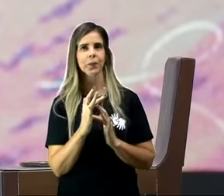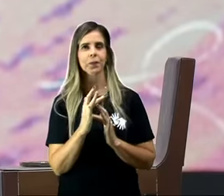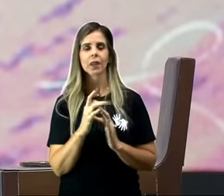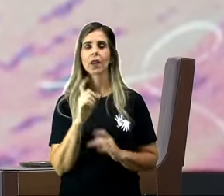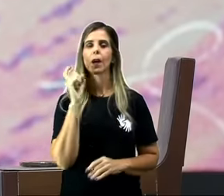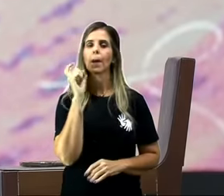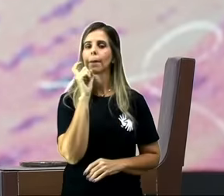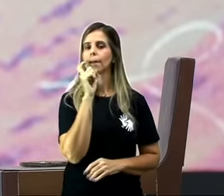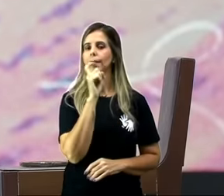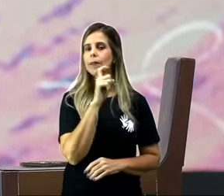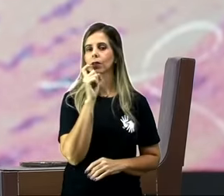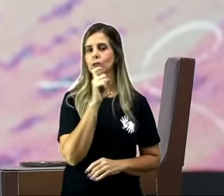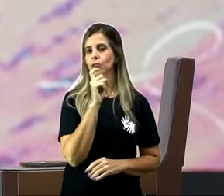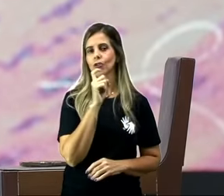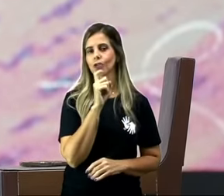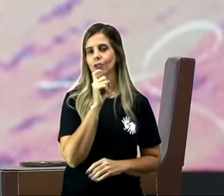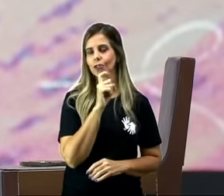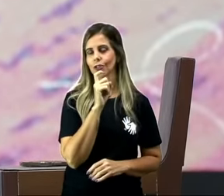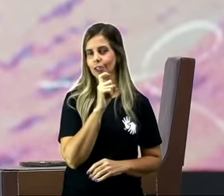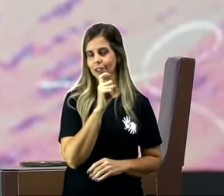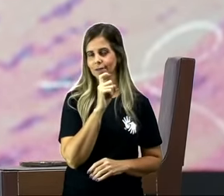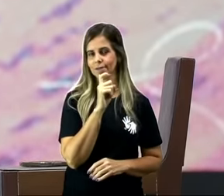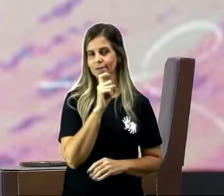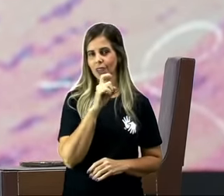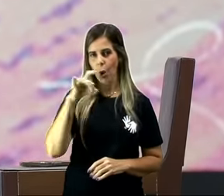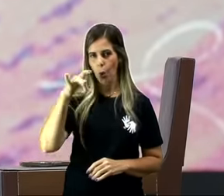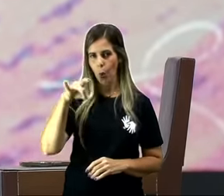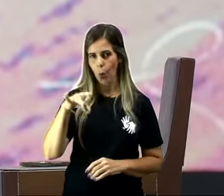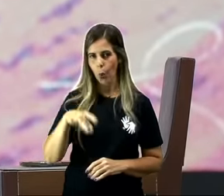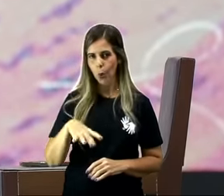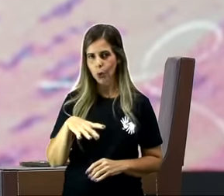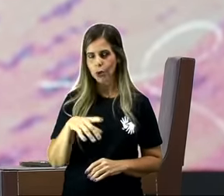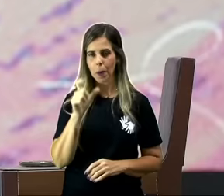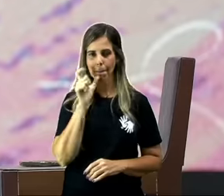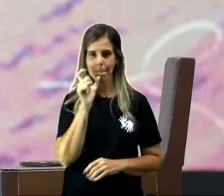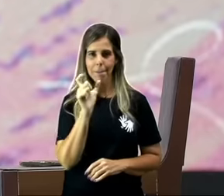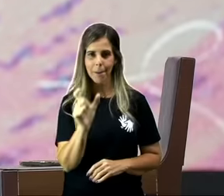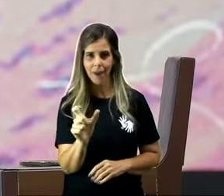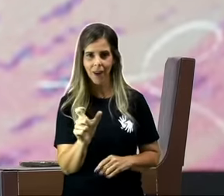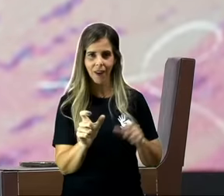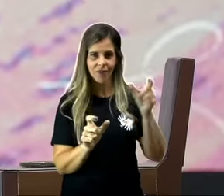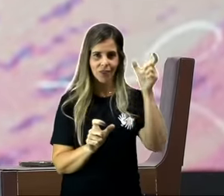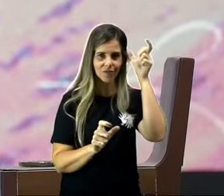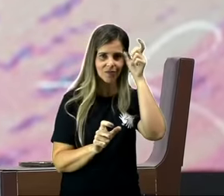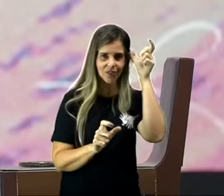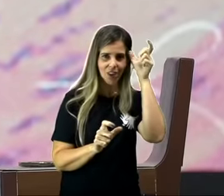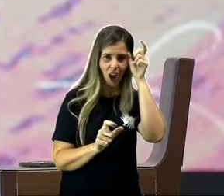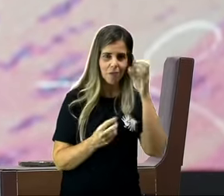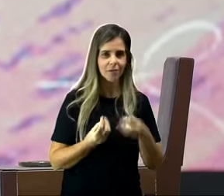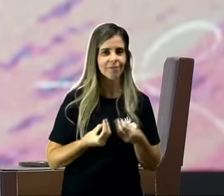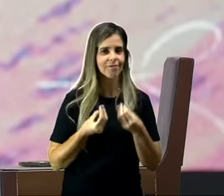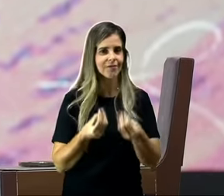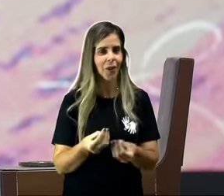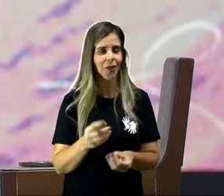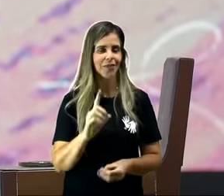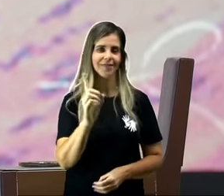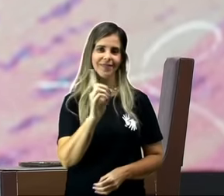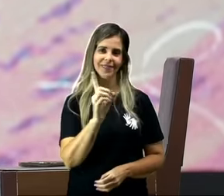mentira, a última palavra da tua vida não vem do diabo, a última palavra da tua vida vem do céu.